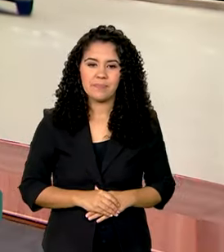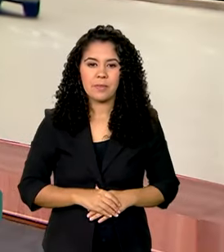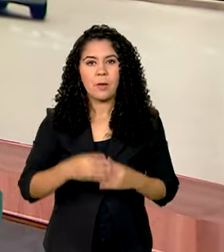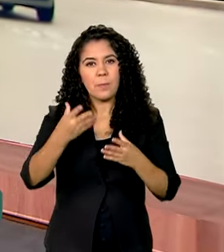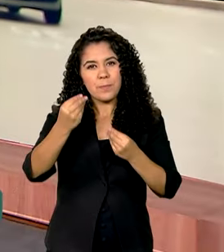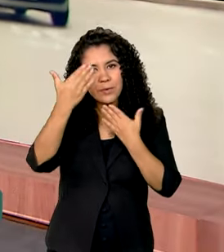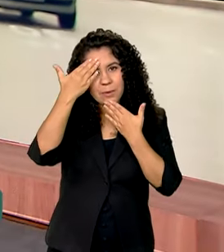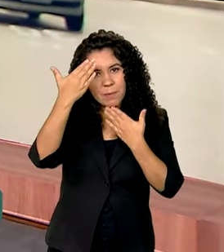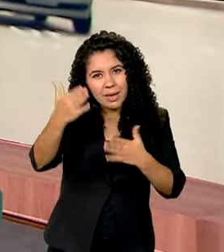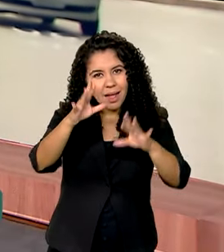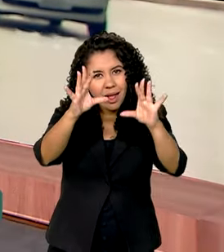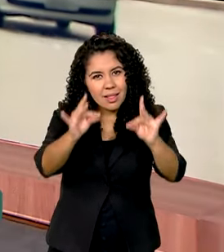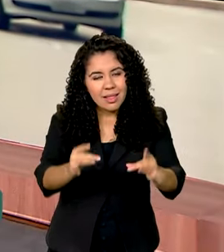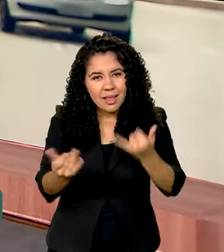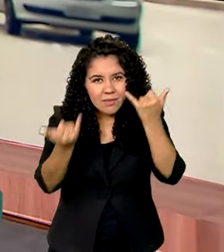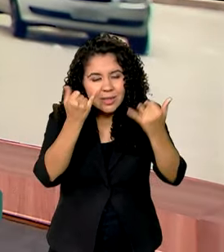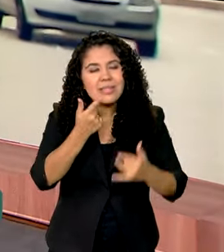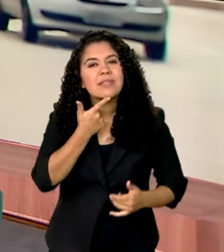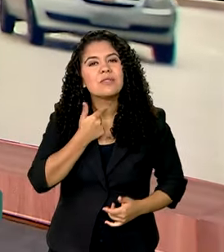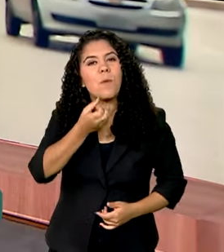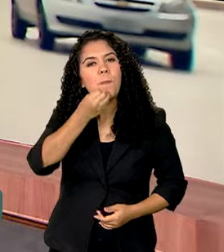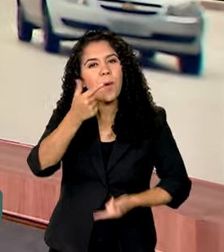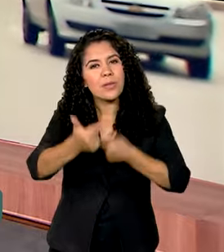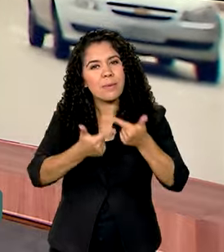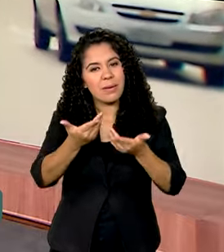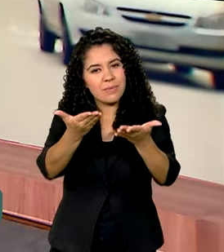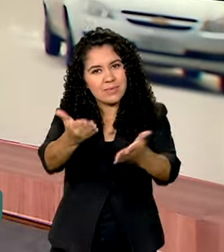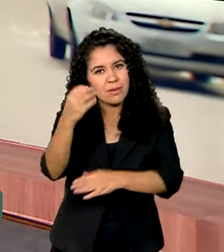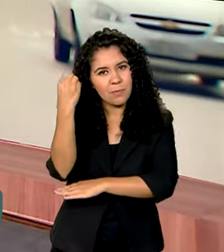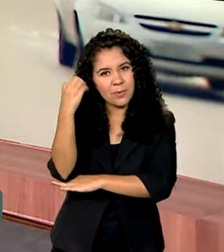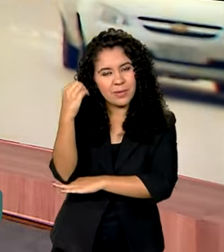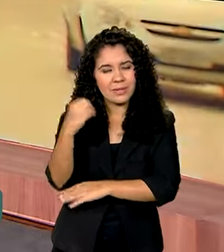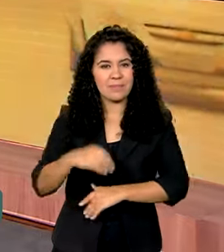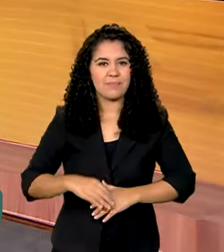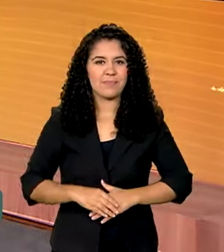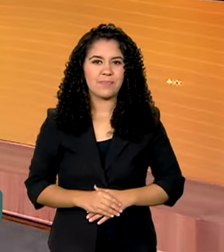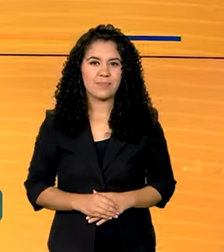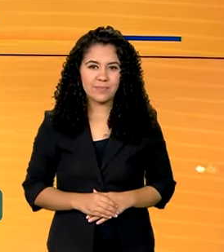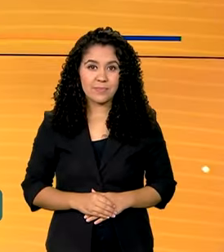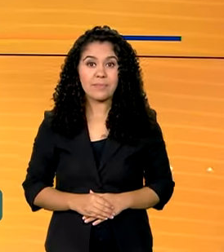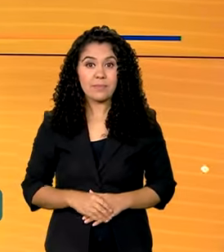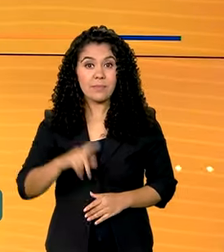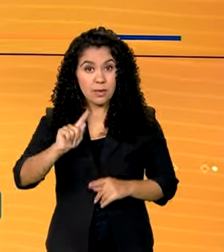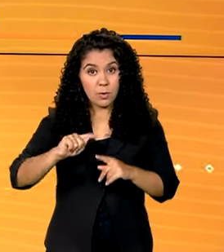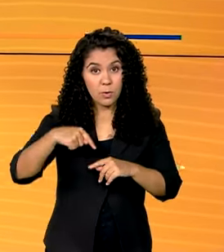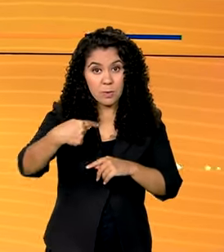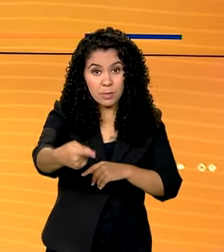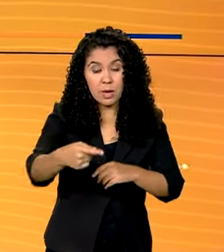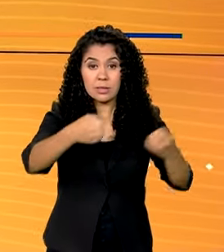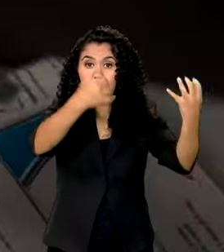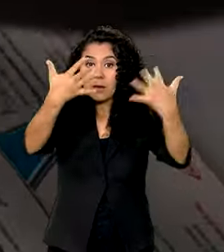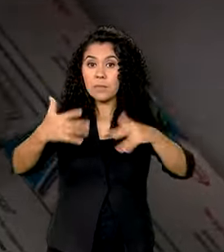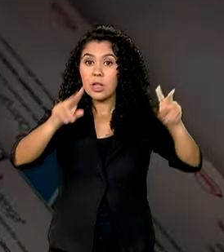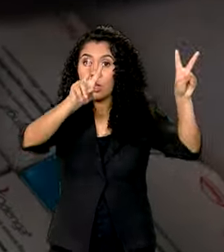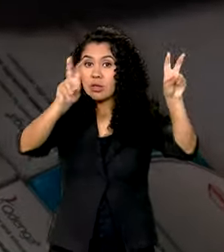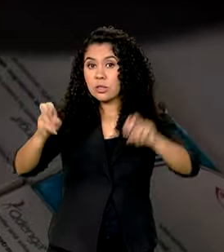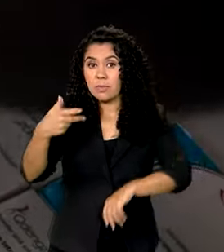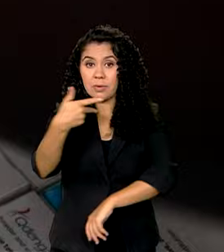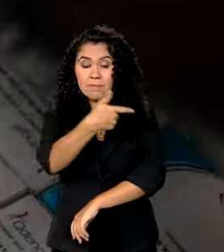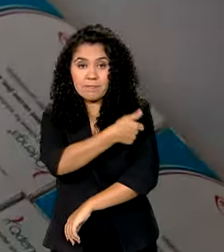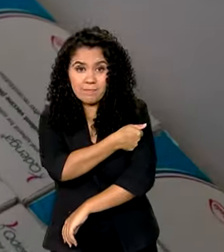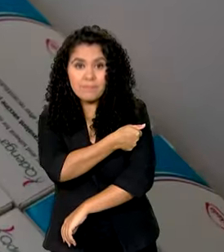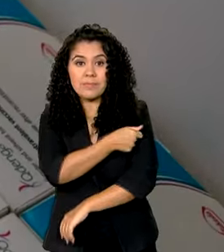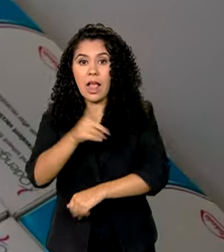Luana, obrigada pelas informações. Bom trabalho para você aí em Porto Alegre. Veja a seguir, vacina da dengue, 1 milhão